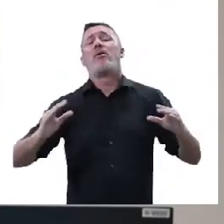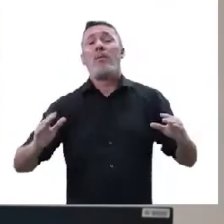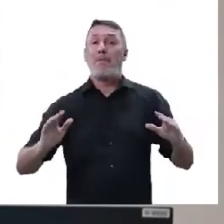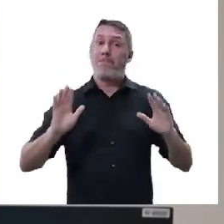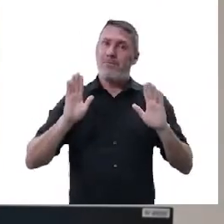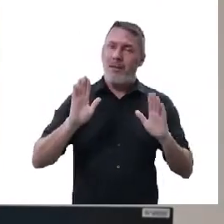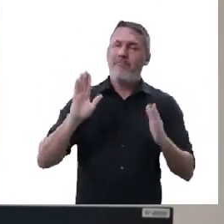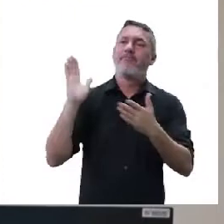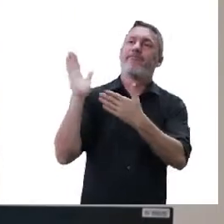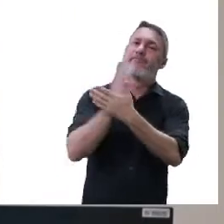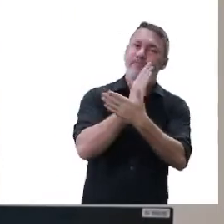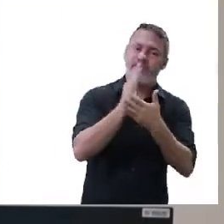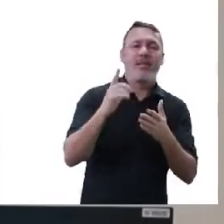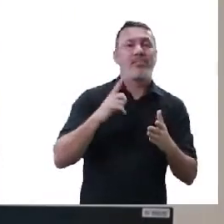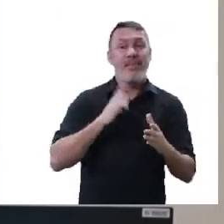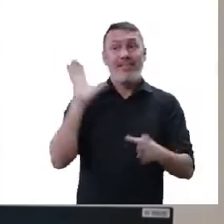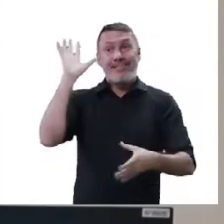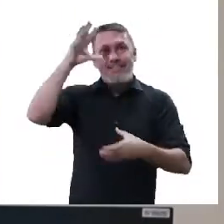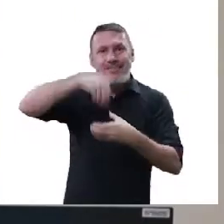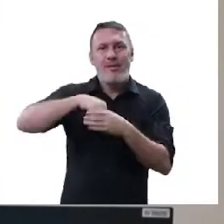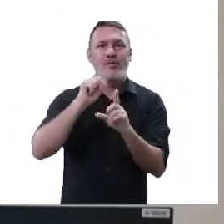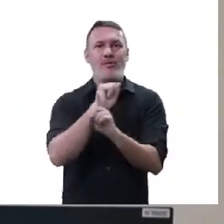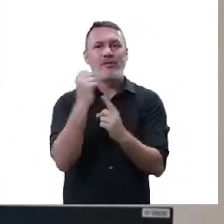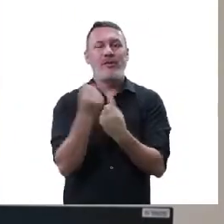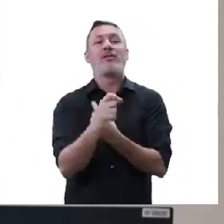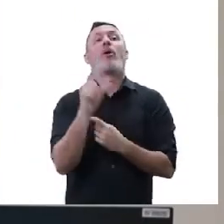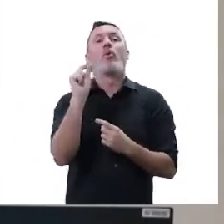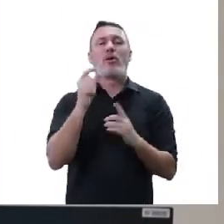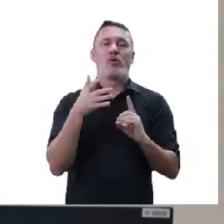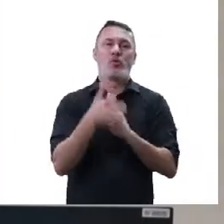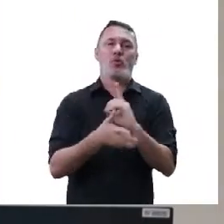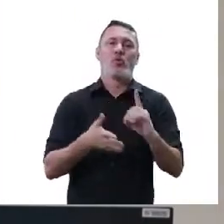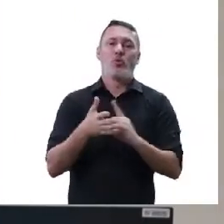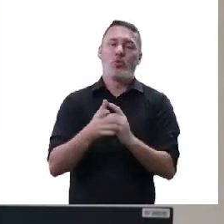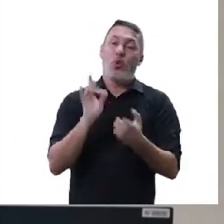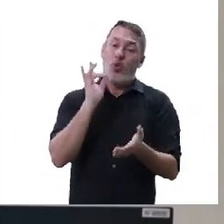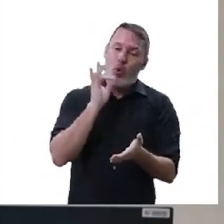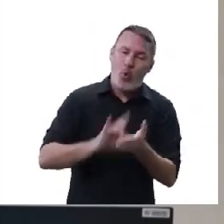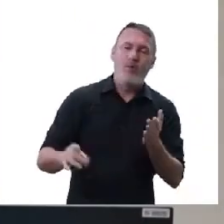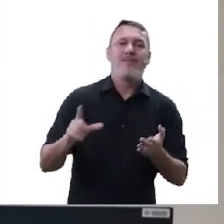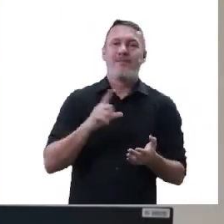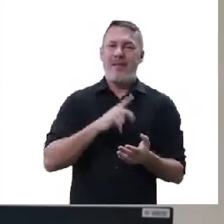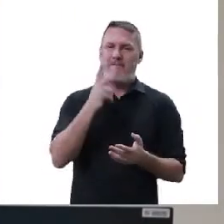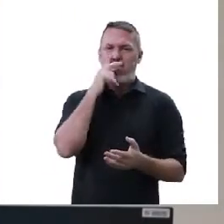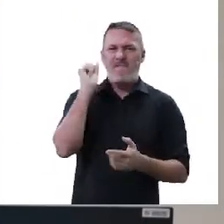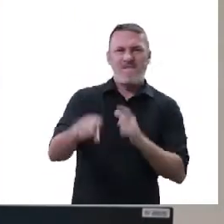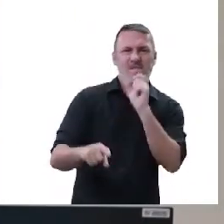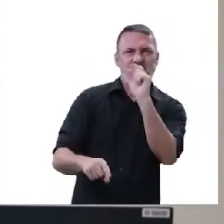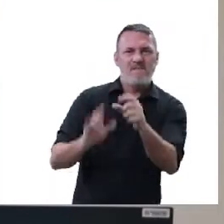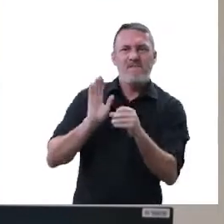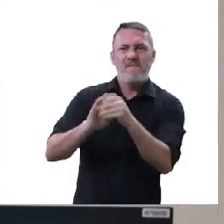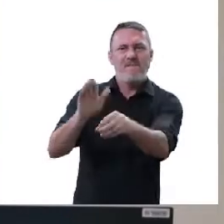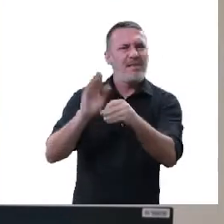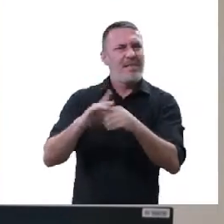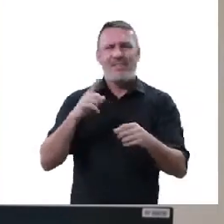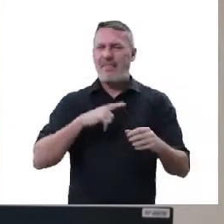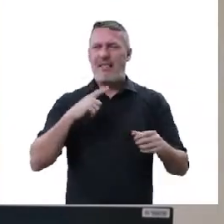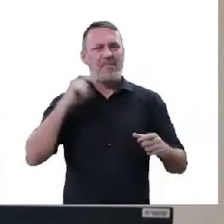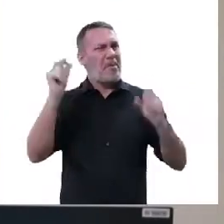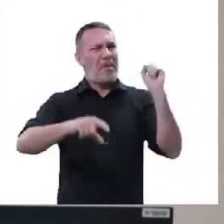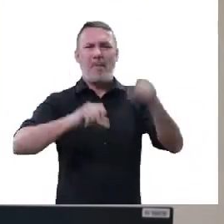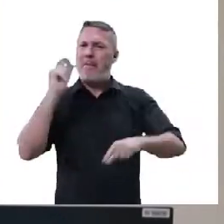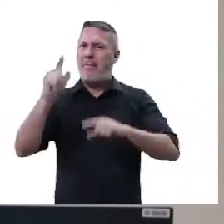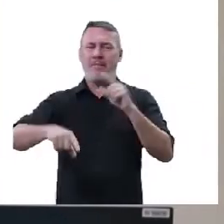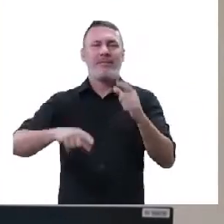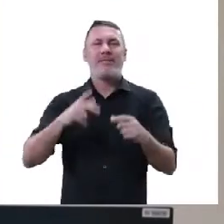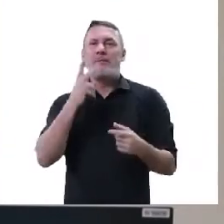o problema é que nós ainda temos o discurso de ódio. E esse discurso de ódio, esse ataque está em todos os lados.